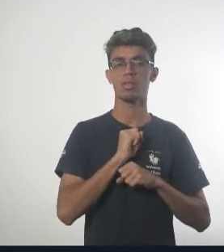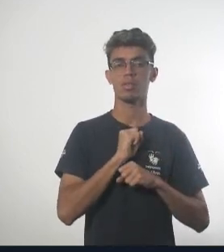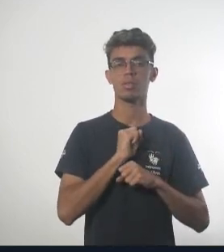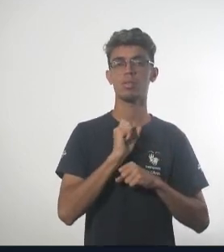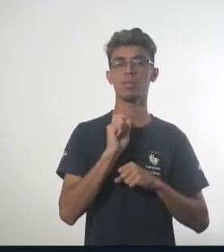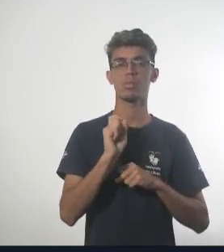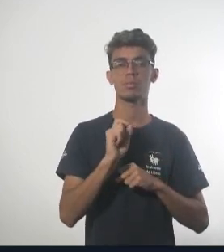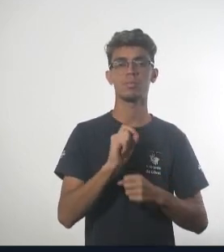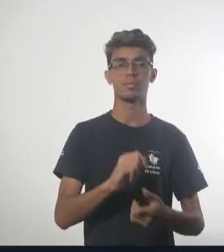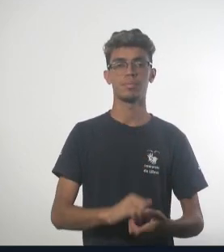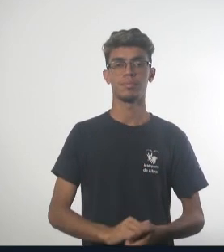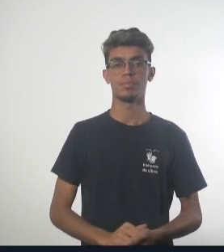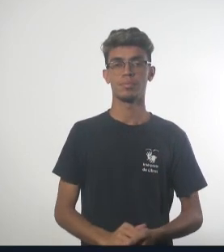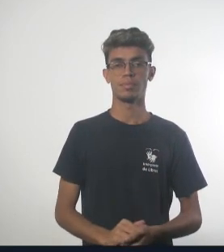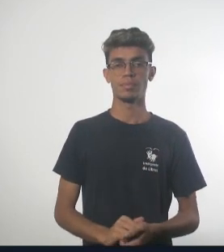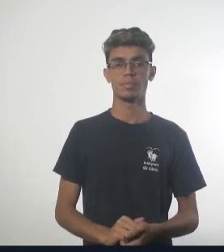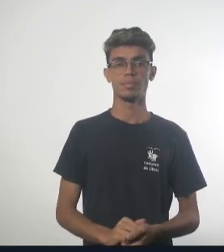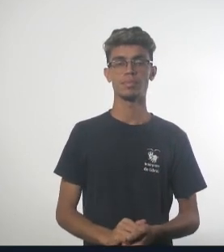do caso índice.